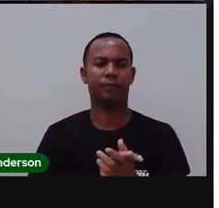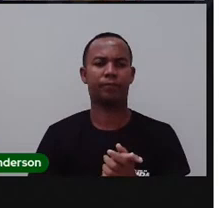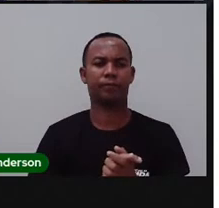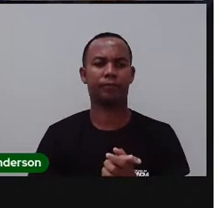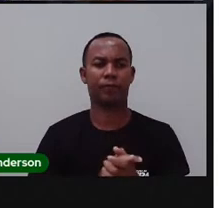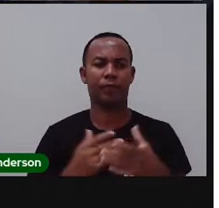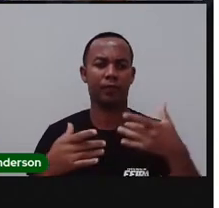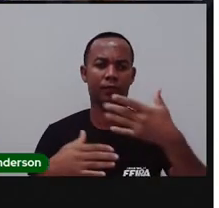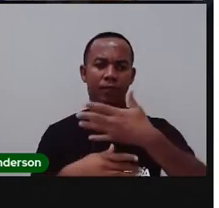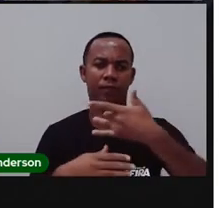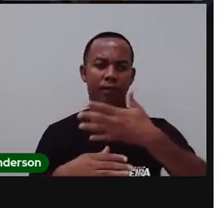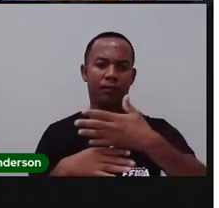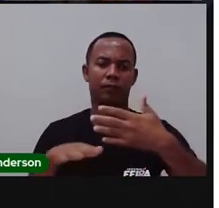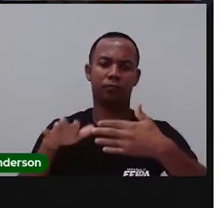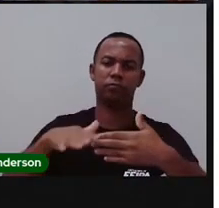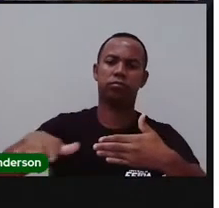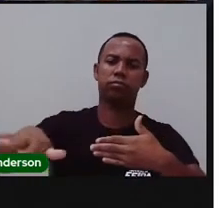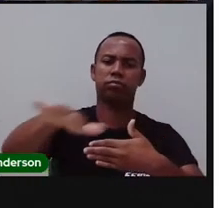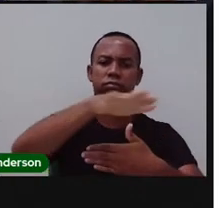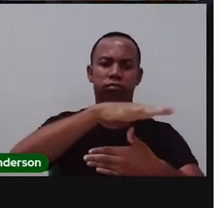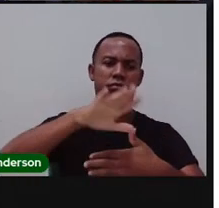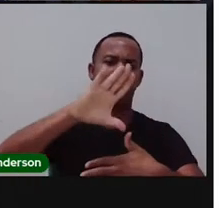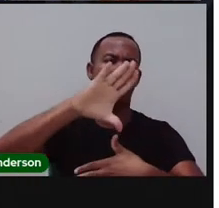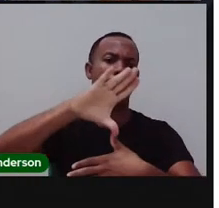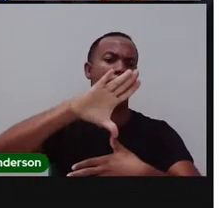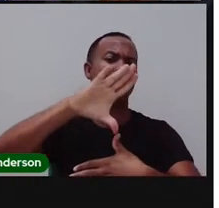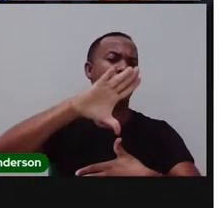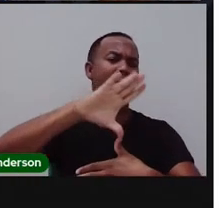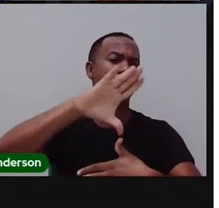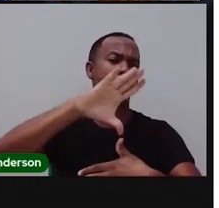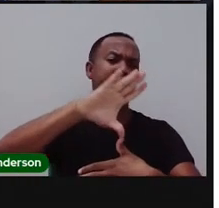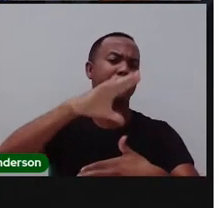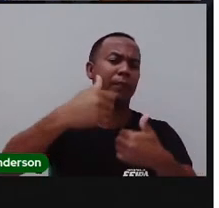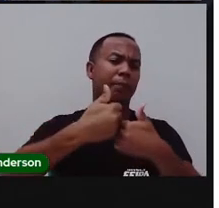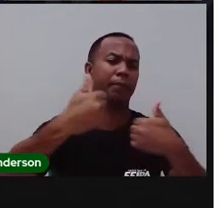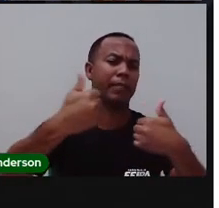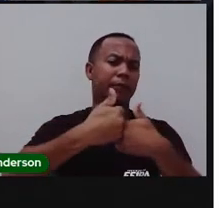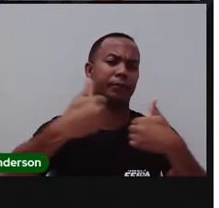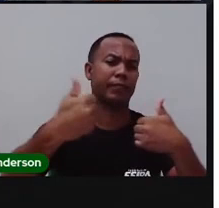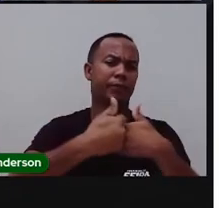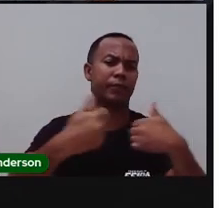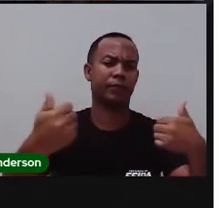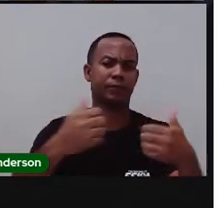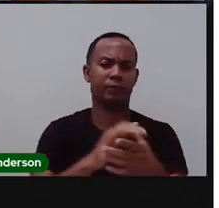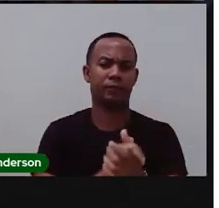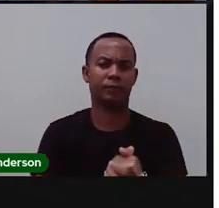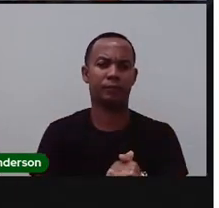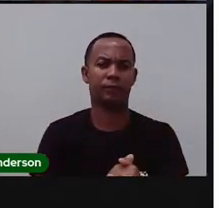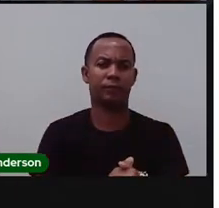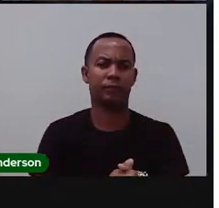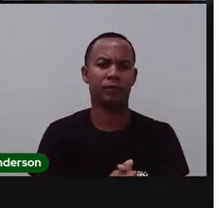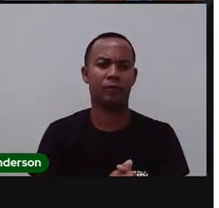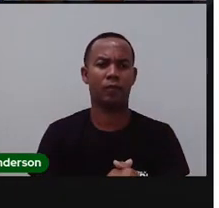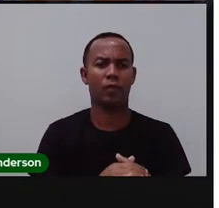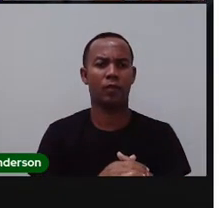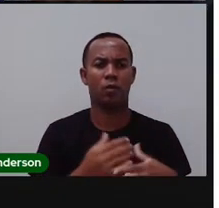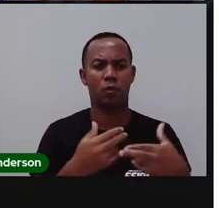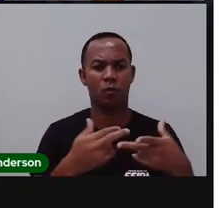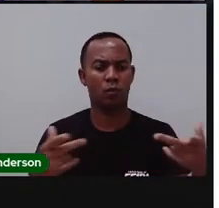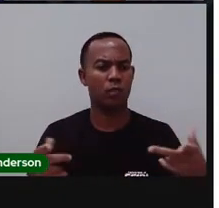cidades circunvizinhas, ou seja, as cidades que ficam vizinhas à feira. Então, esses produtos